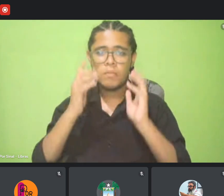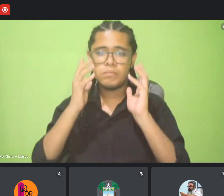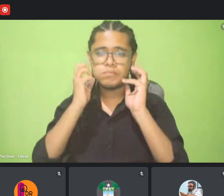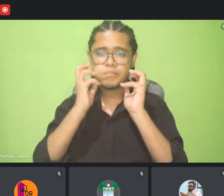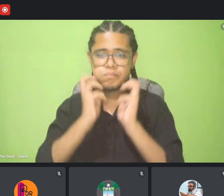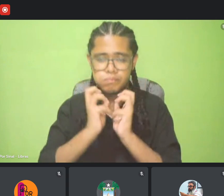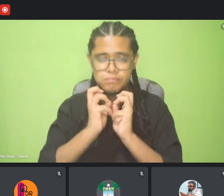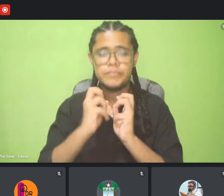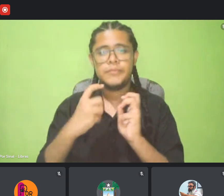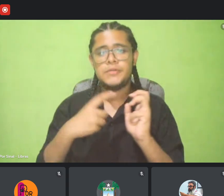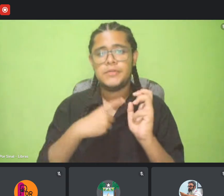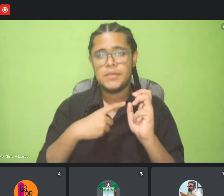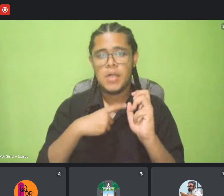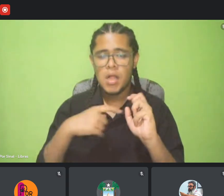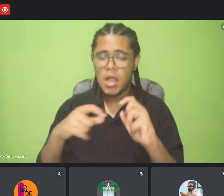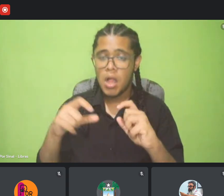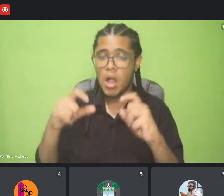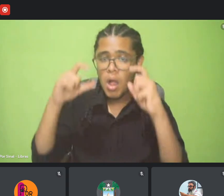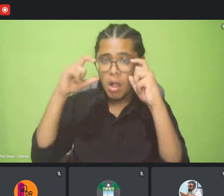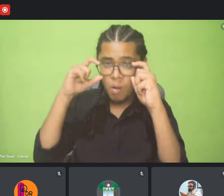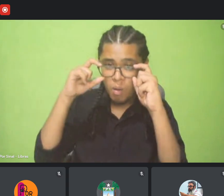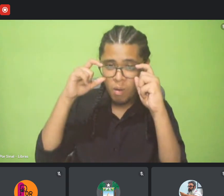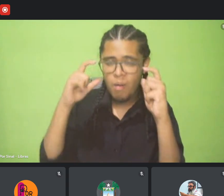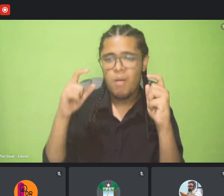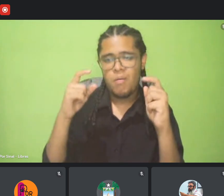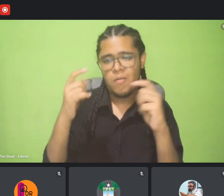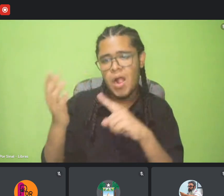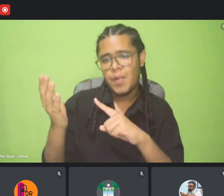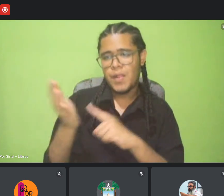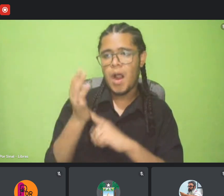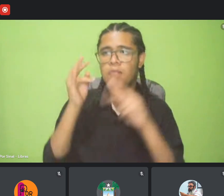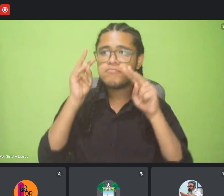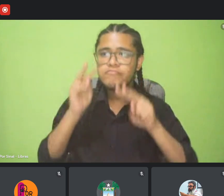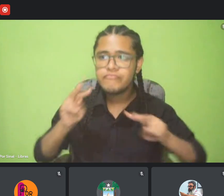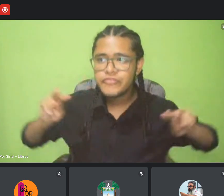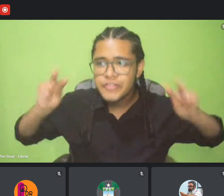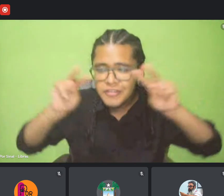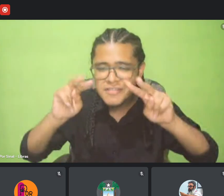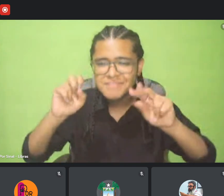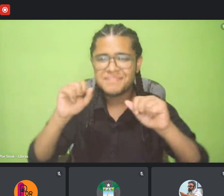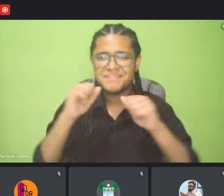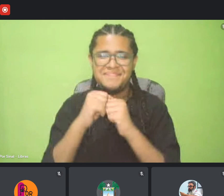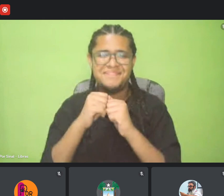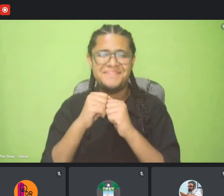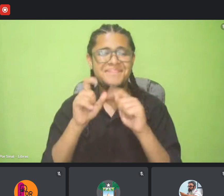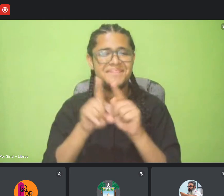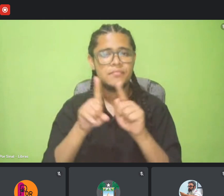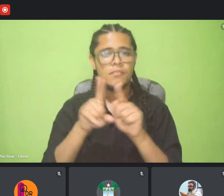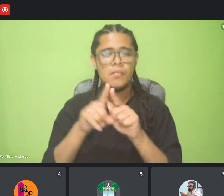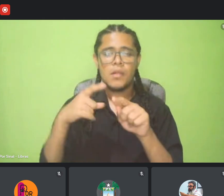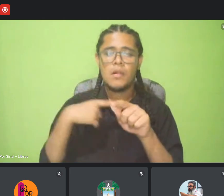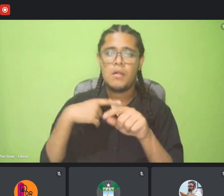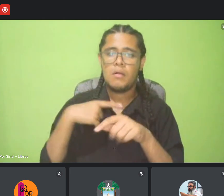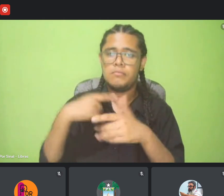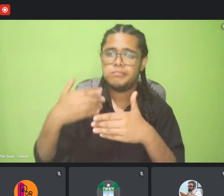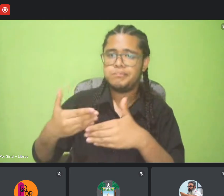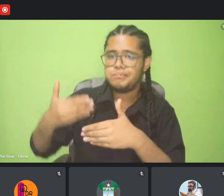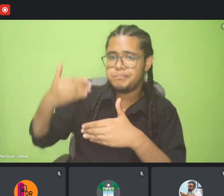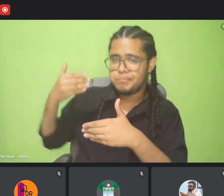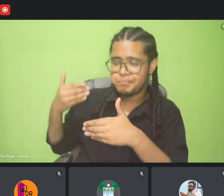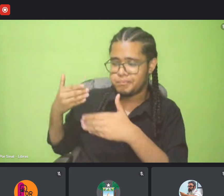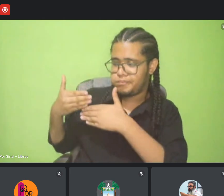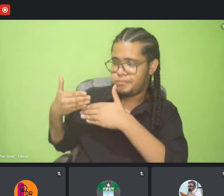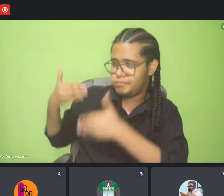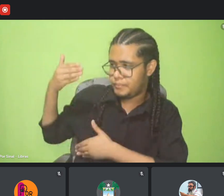Tenho os óculos de grau e, ao meu fundo, tem alguns quadros aqui do